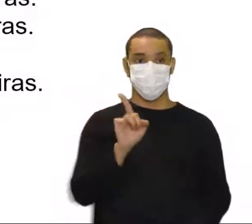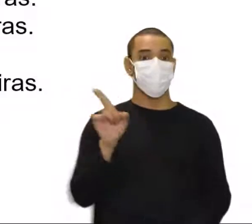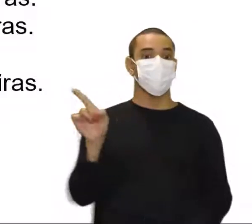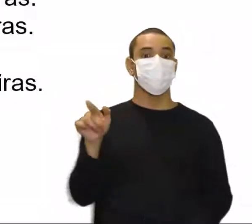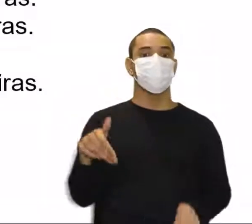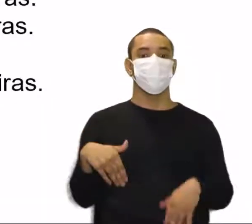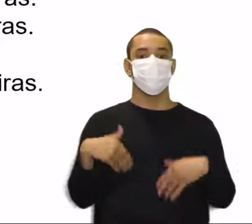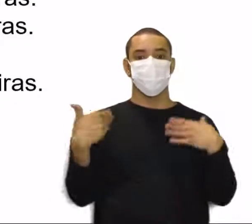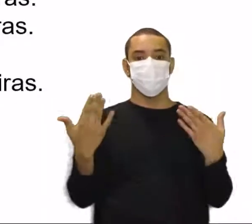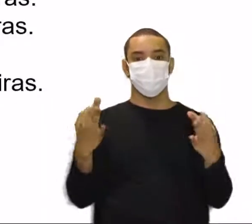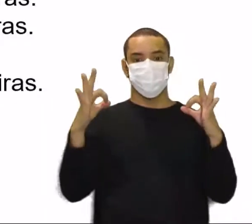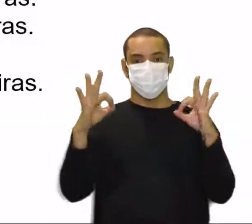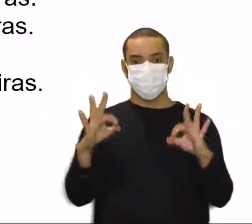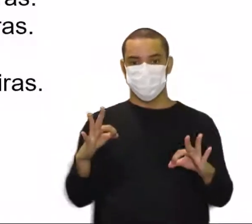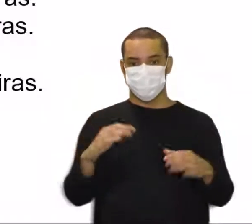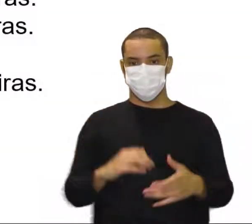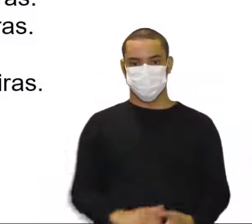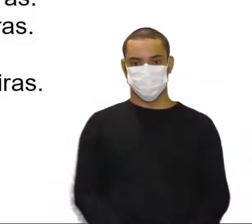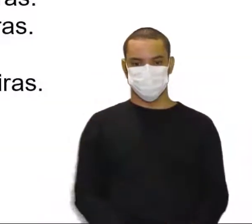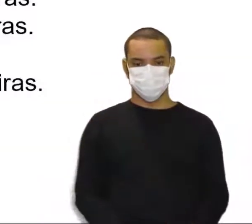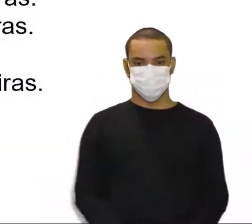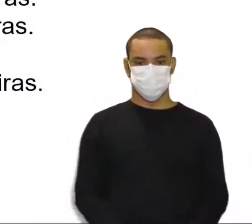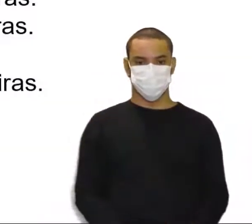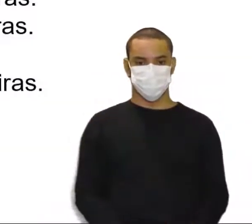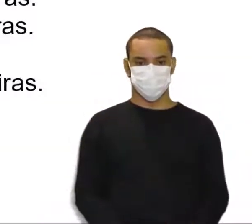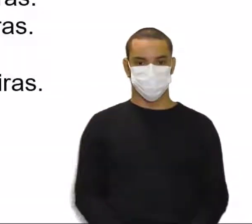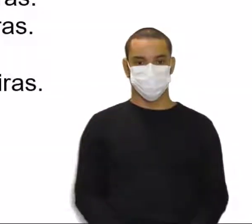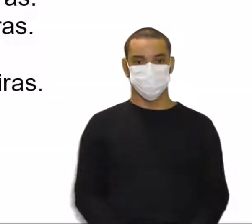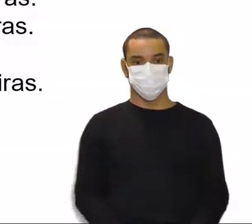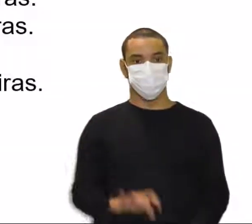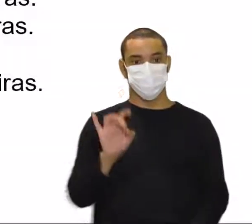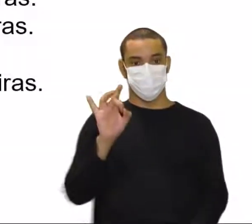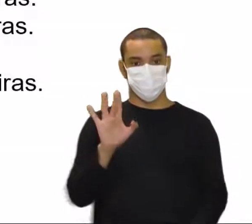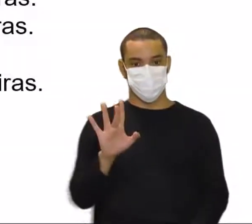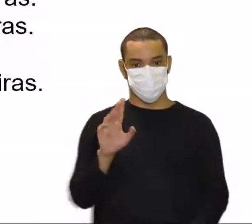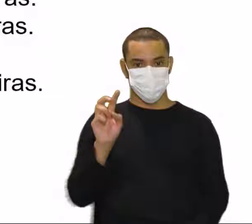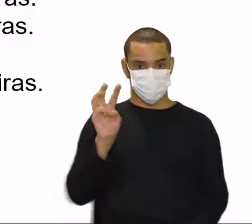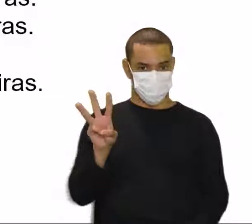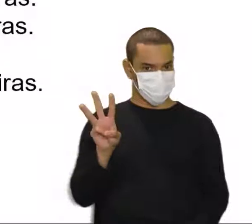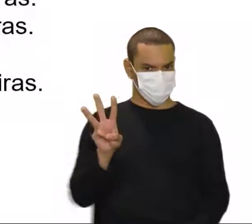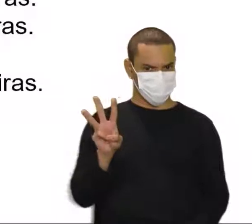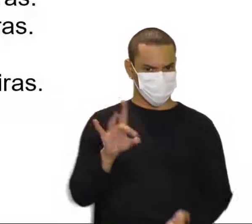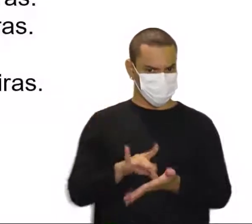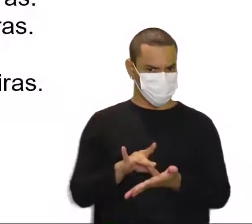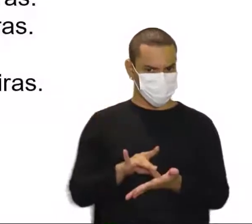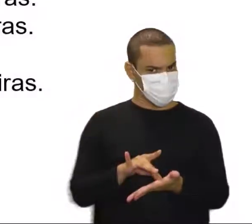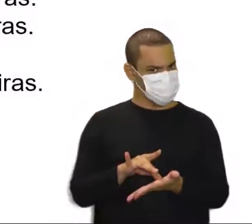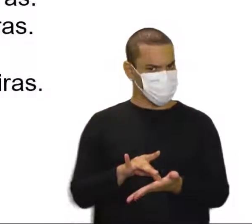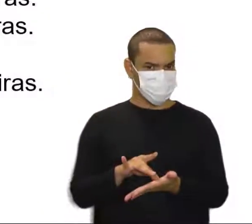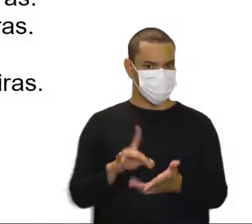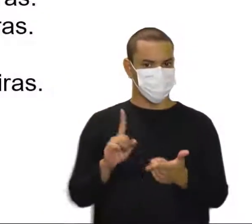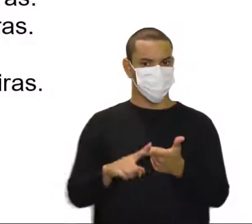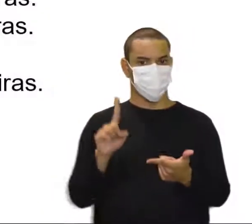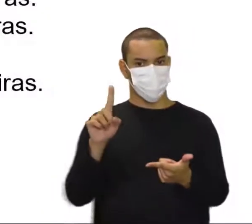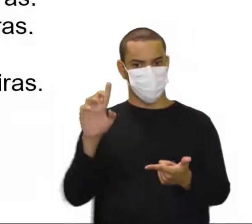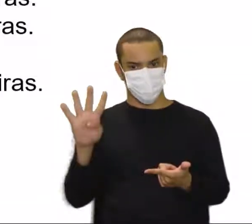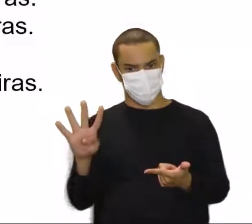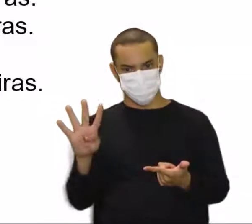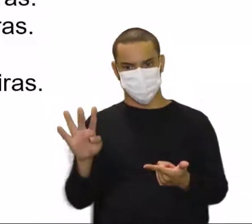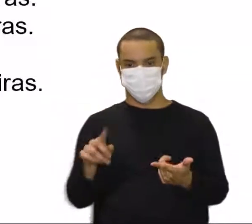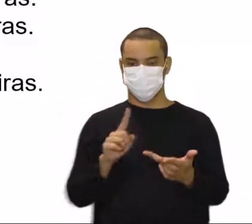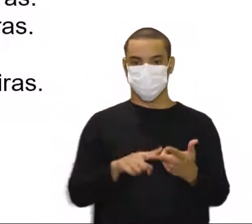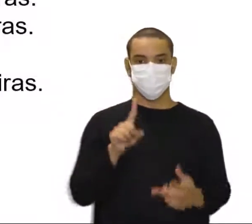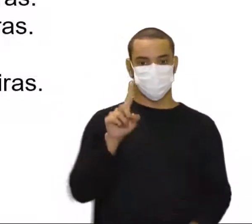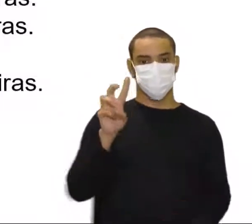assinale a alternativa correta, né? Então, ele fala aqui somente a 3 é verdadeira, ou somente a 1 e a 4,